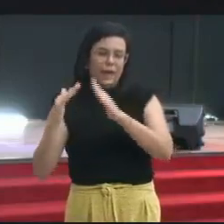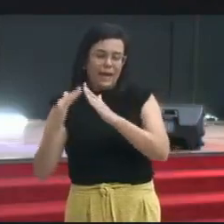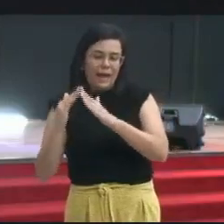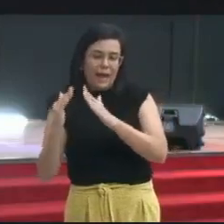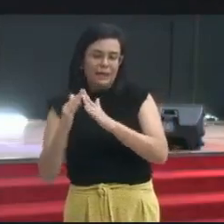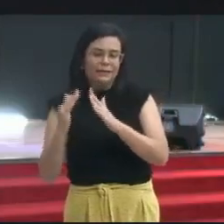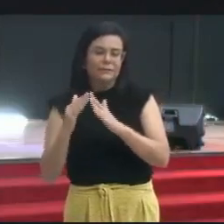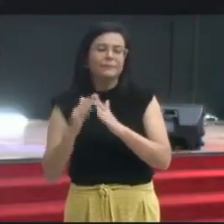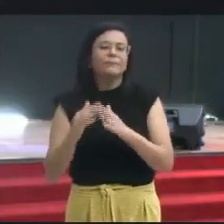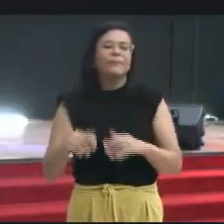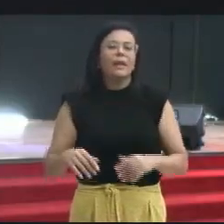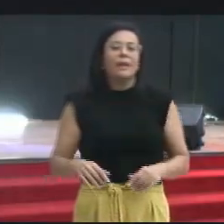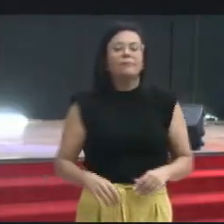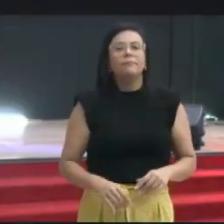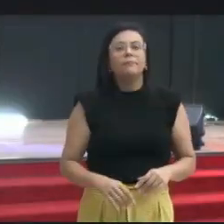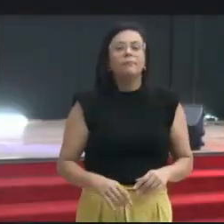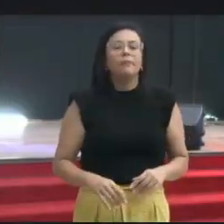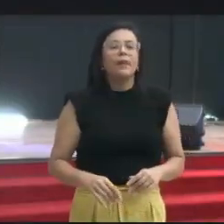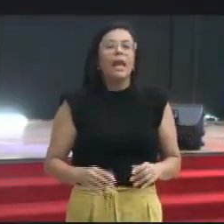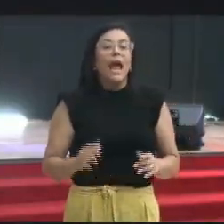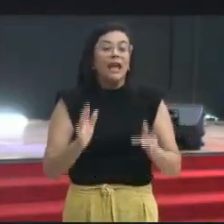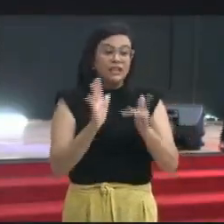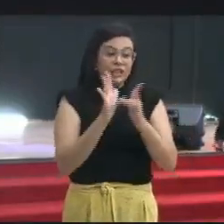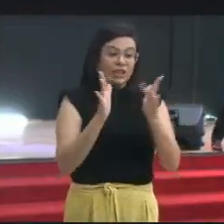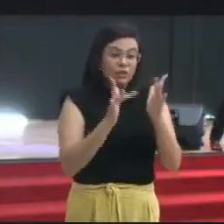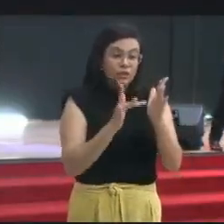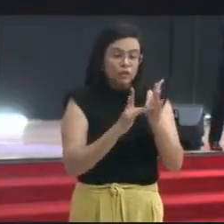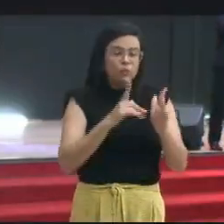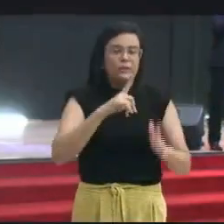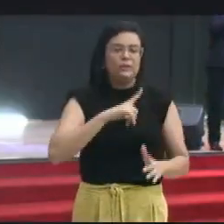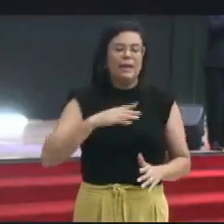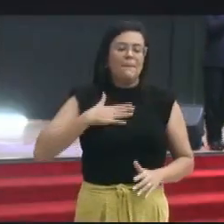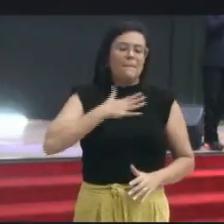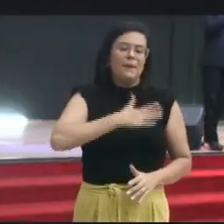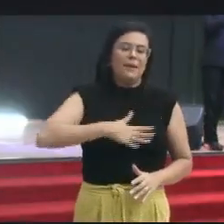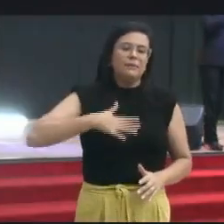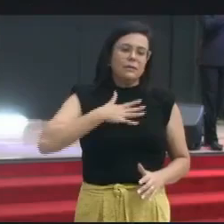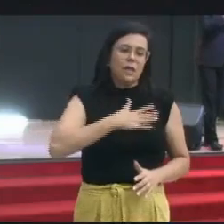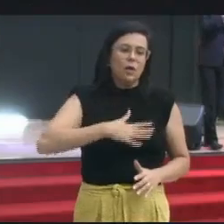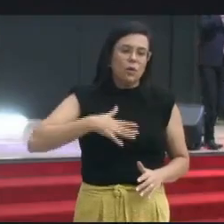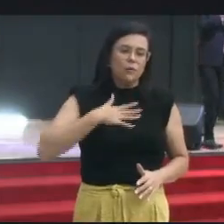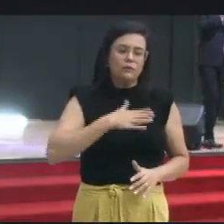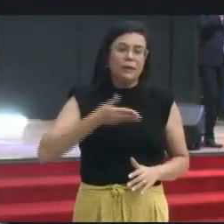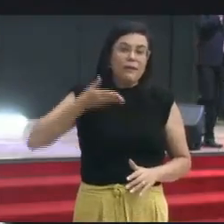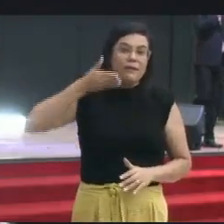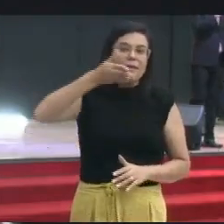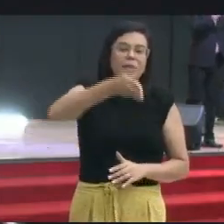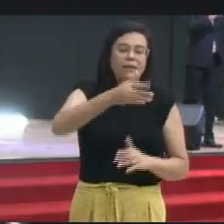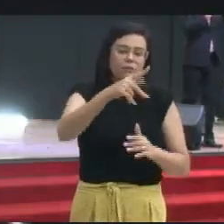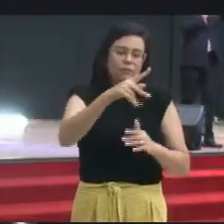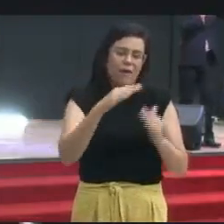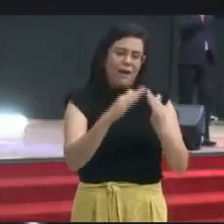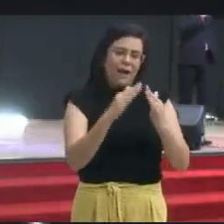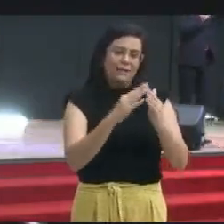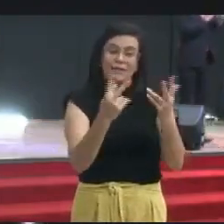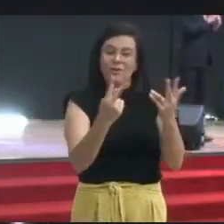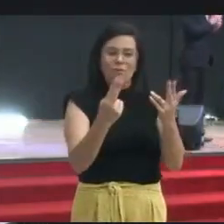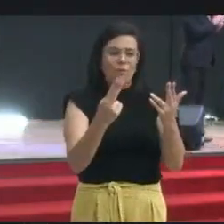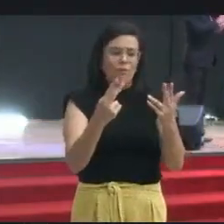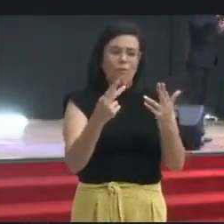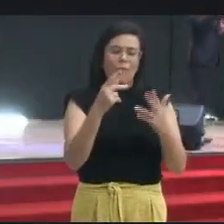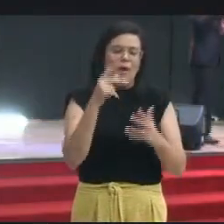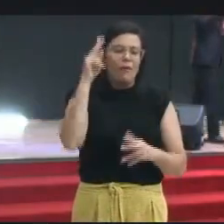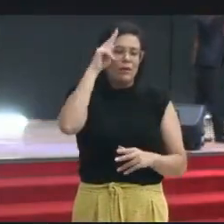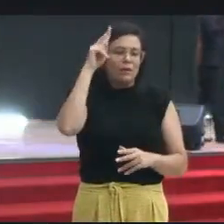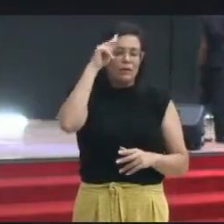casa. Jesus tem prazer em estar na sua casa. Avivamento começa em casa. Quantos